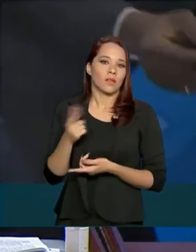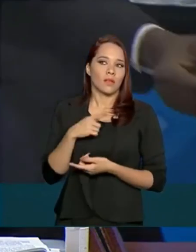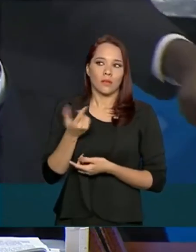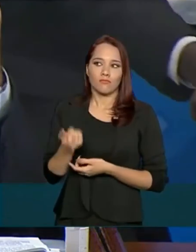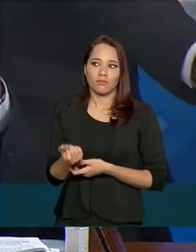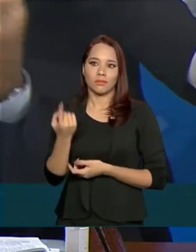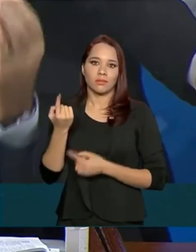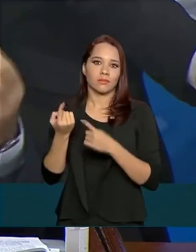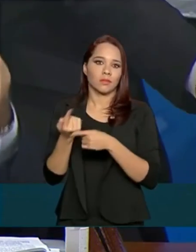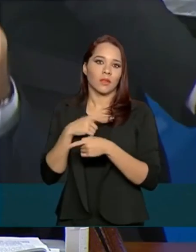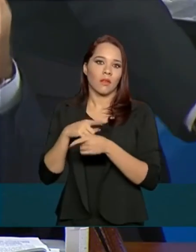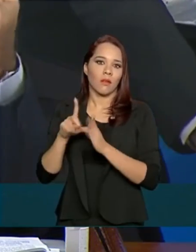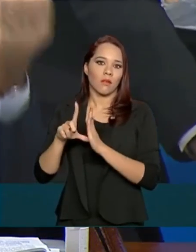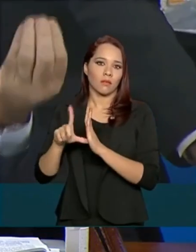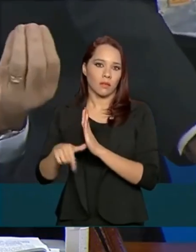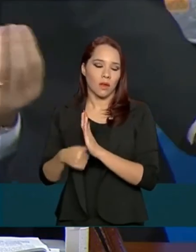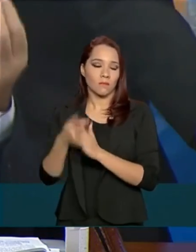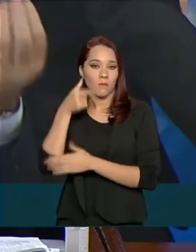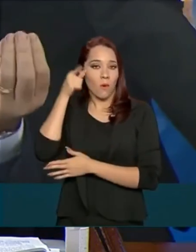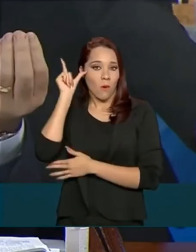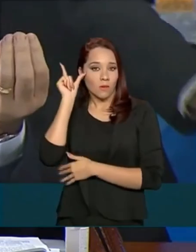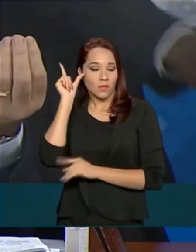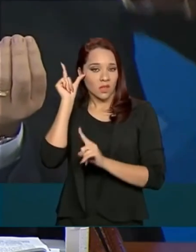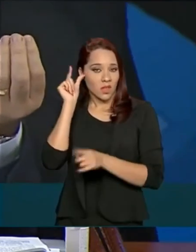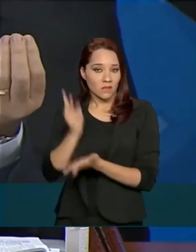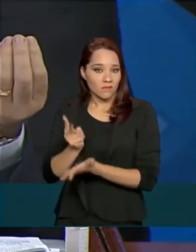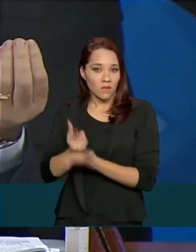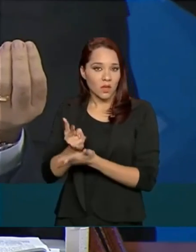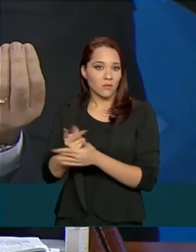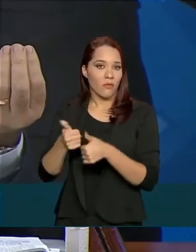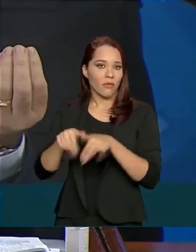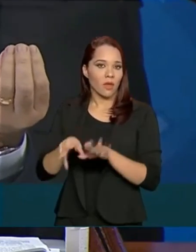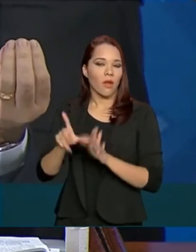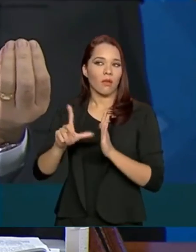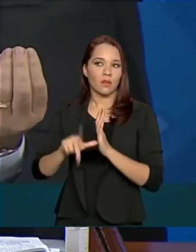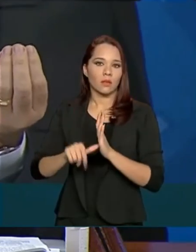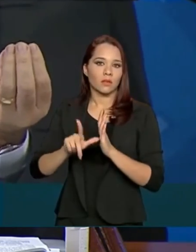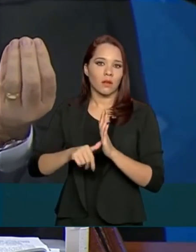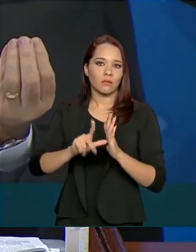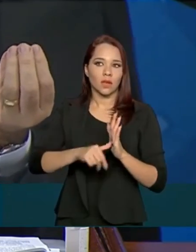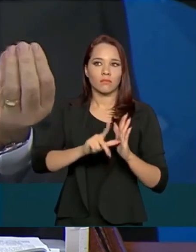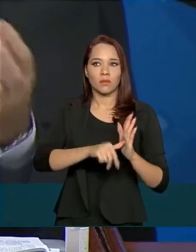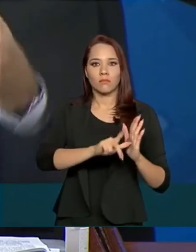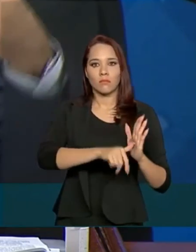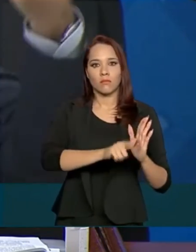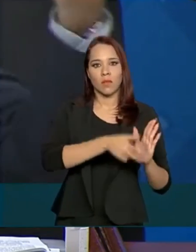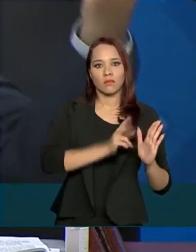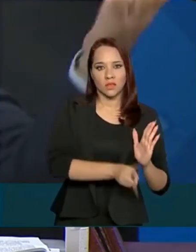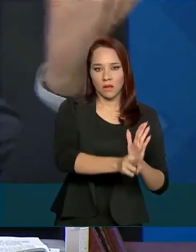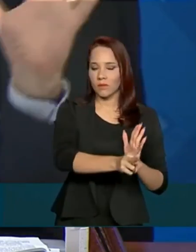caso que estava com um delay ontem, esse caso fique com um delay ad eterno. O que é que